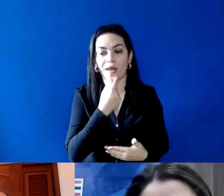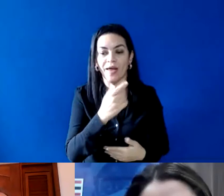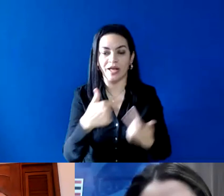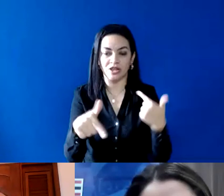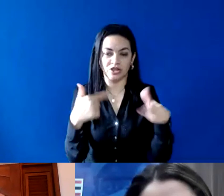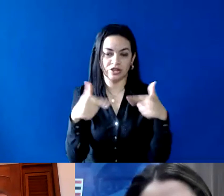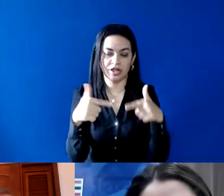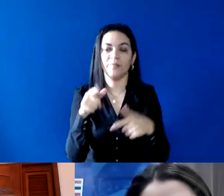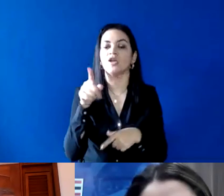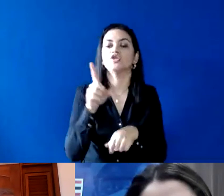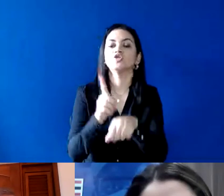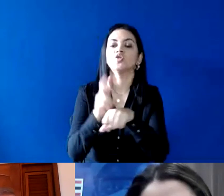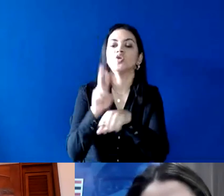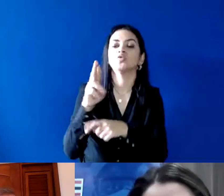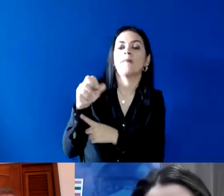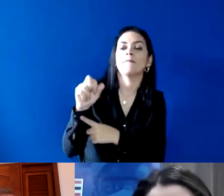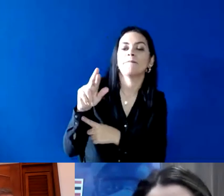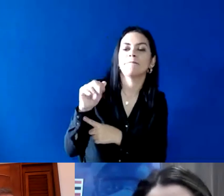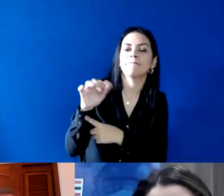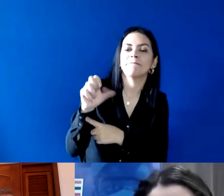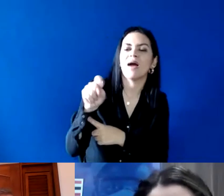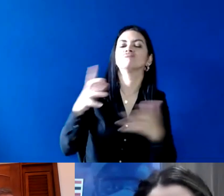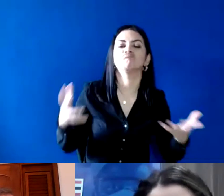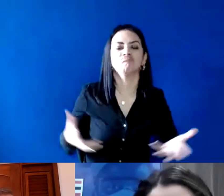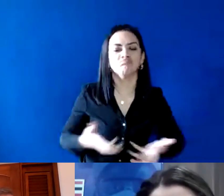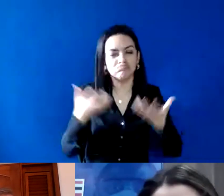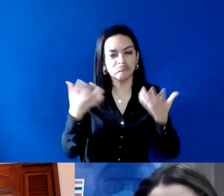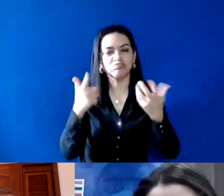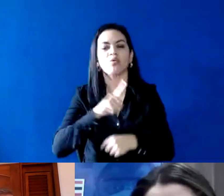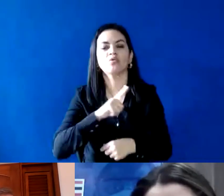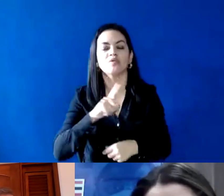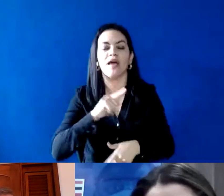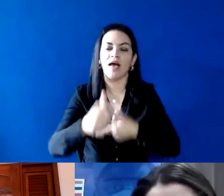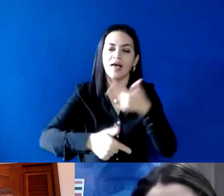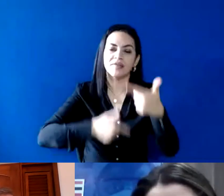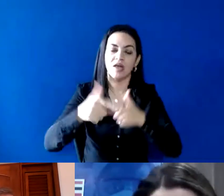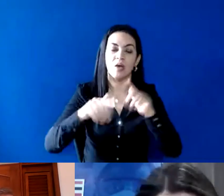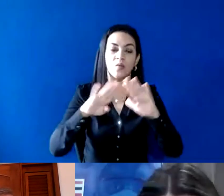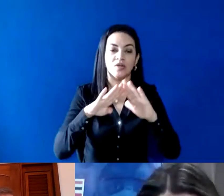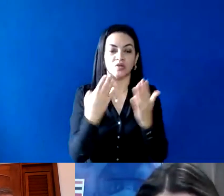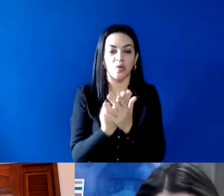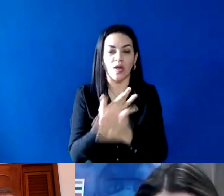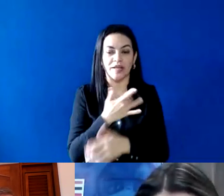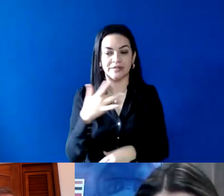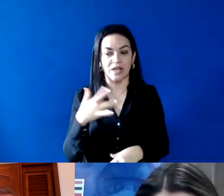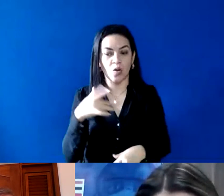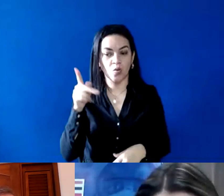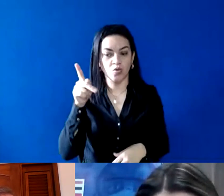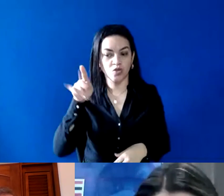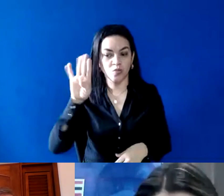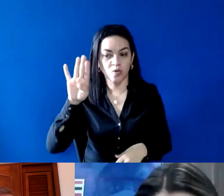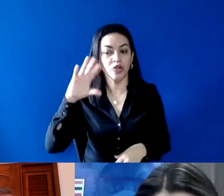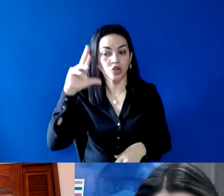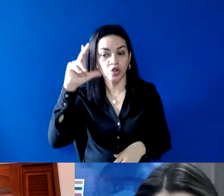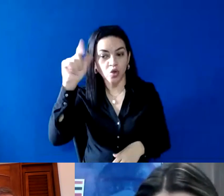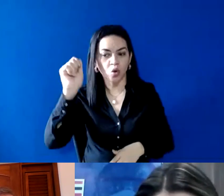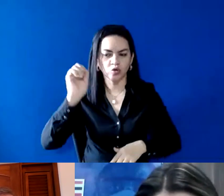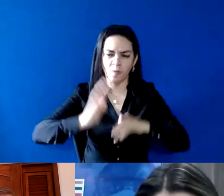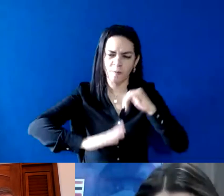tem sempre sido um entusiasta aí em relação às ações da Escola de Saúde Pública e todo o processo de